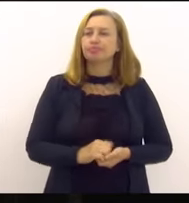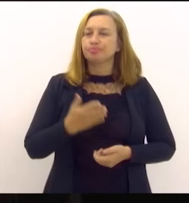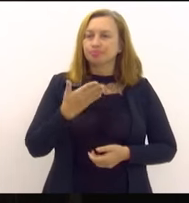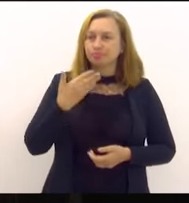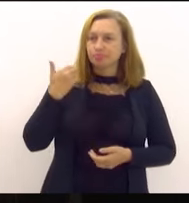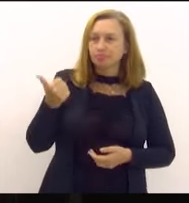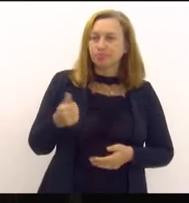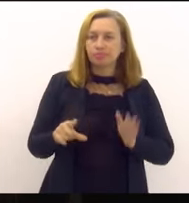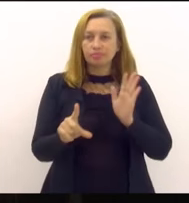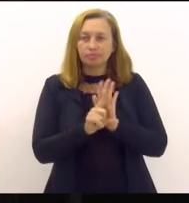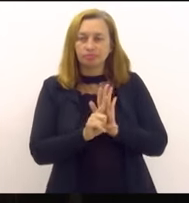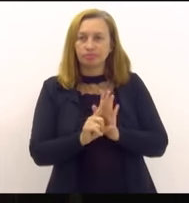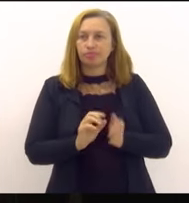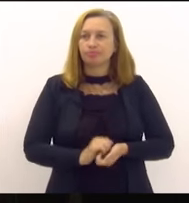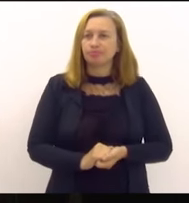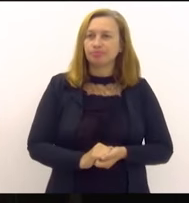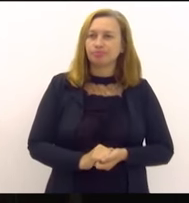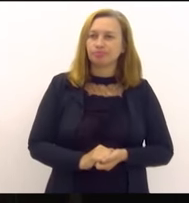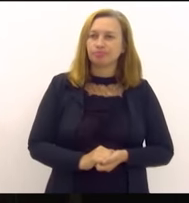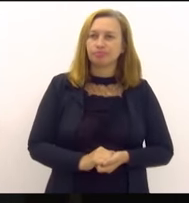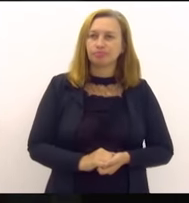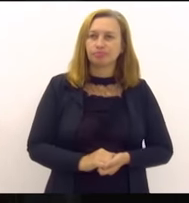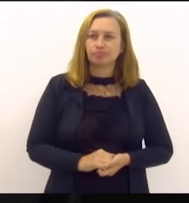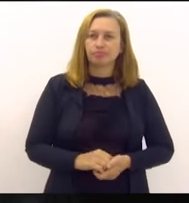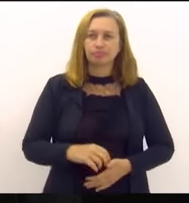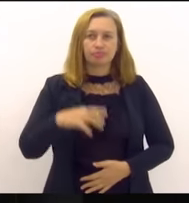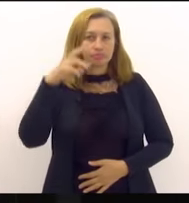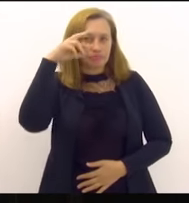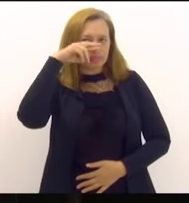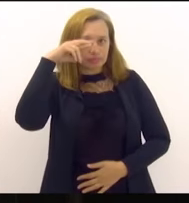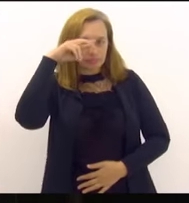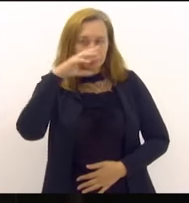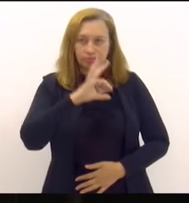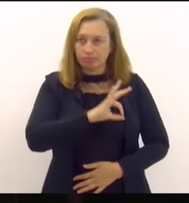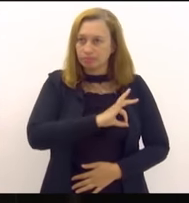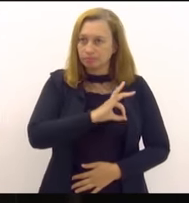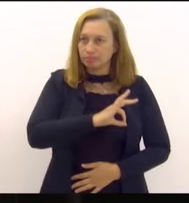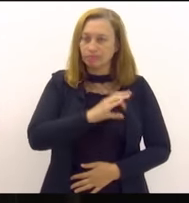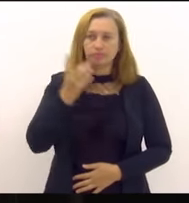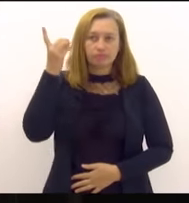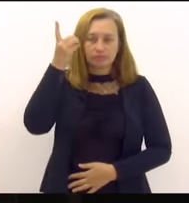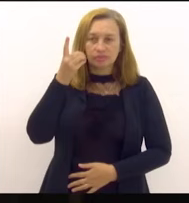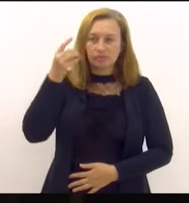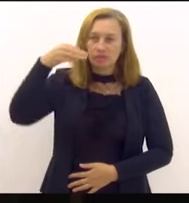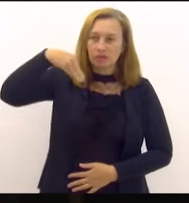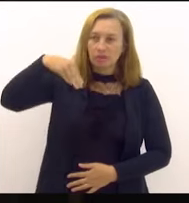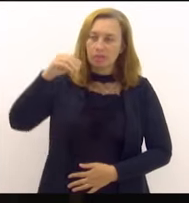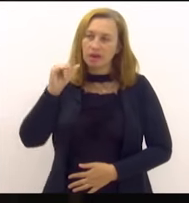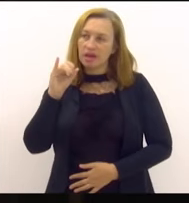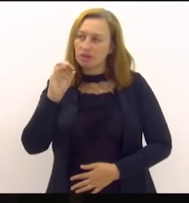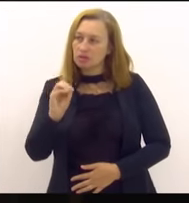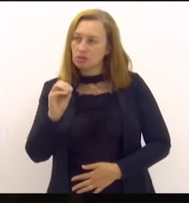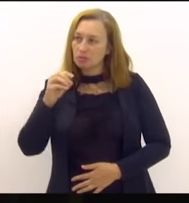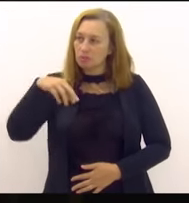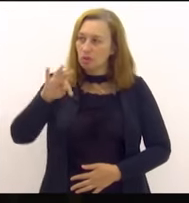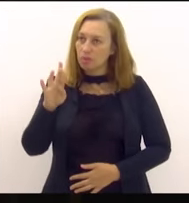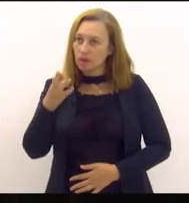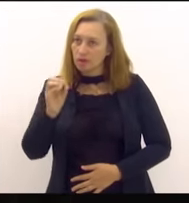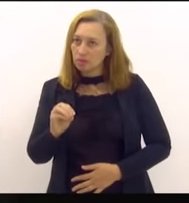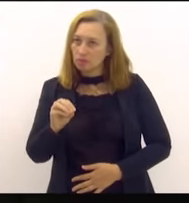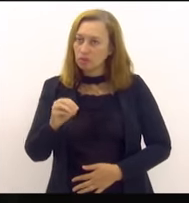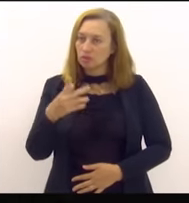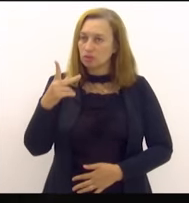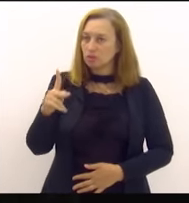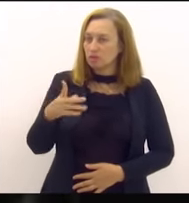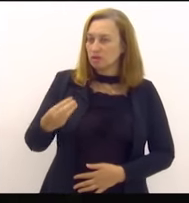a lei. Porque um inspetor, deputado Márcio Galberto, ele vivenciou em sua vida funcional